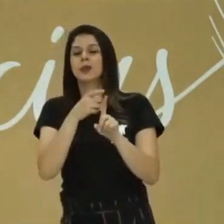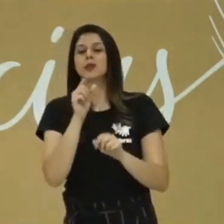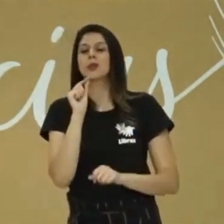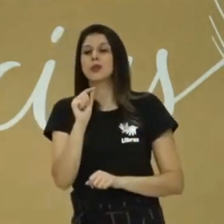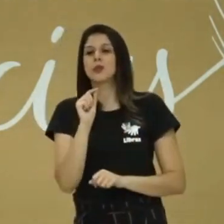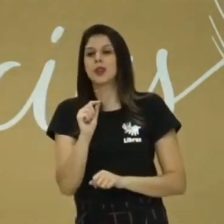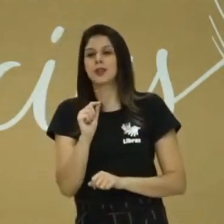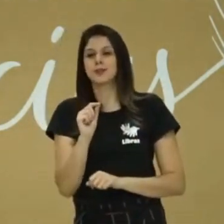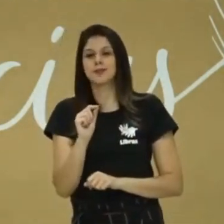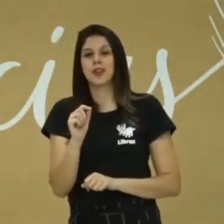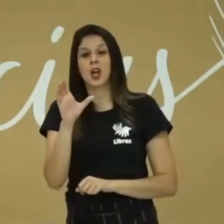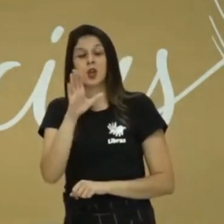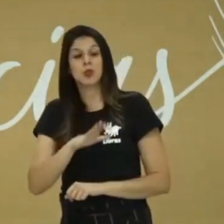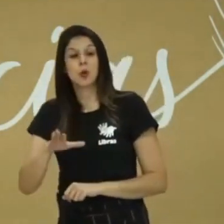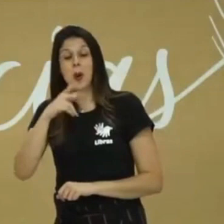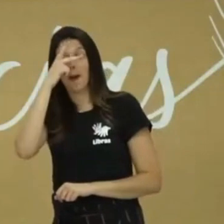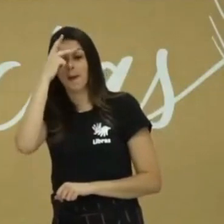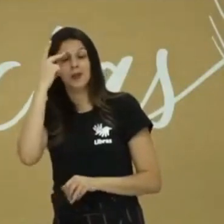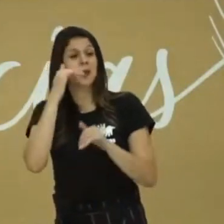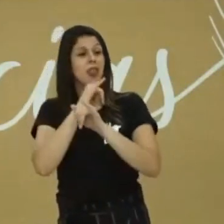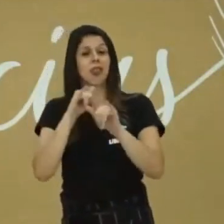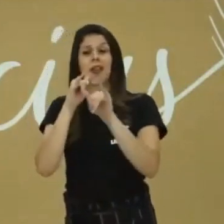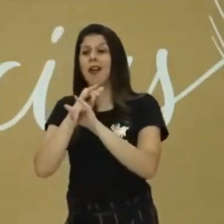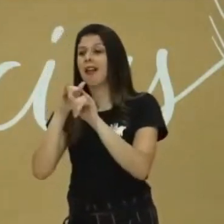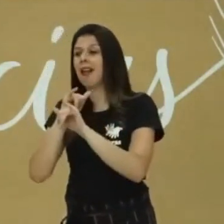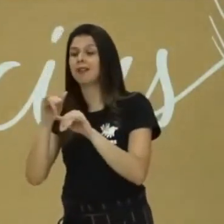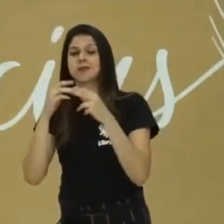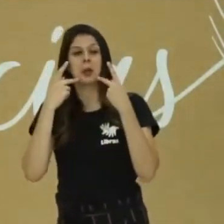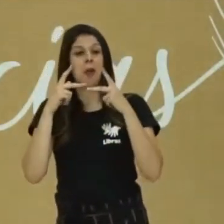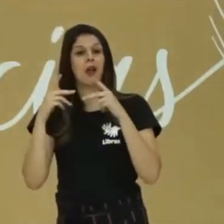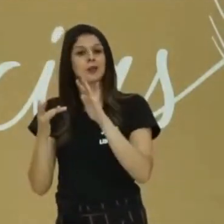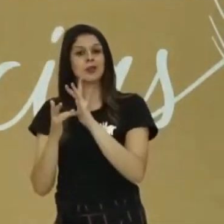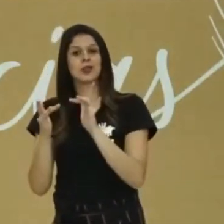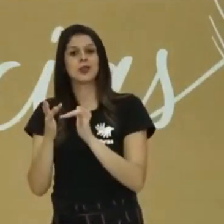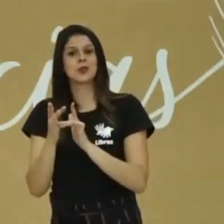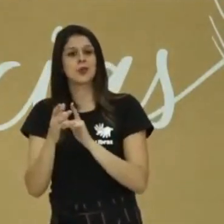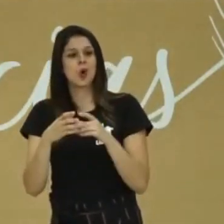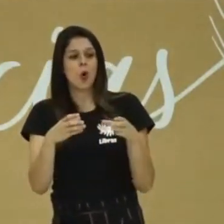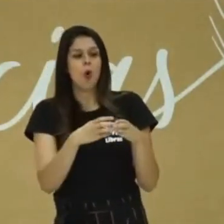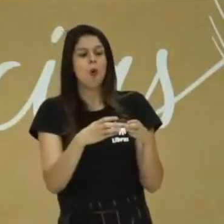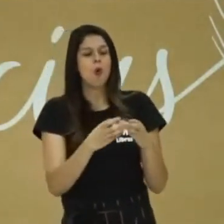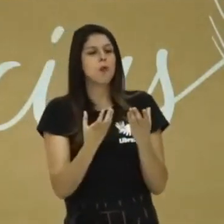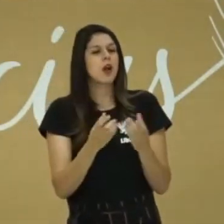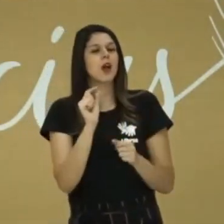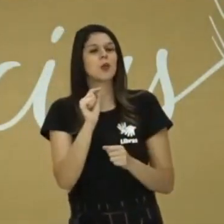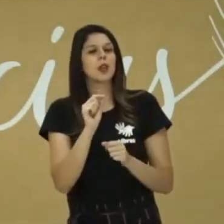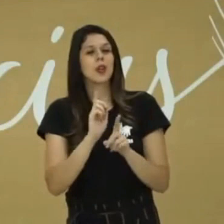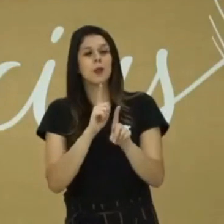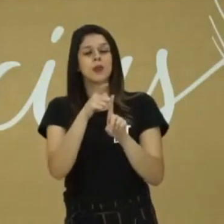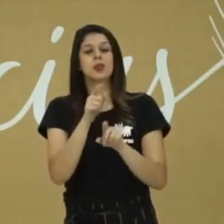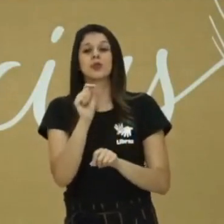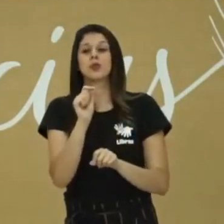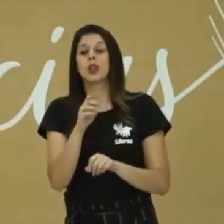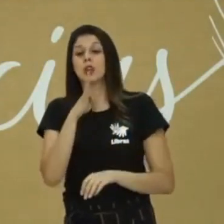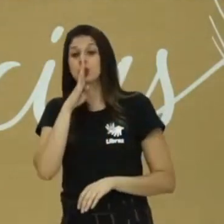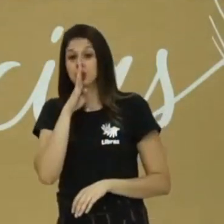Cristo E isso não é de agora mas isso tem sido intensificado duramente